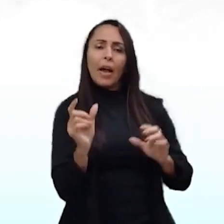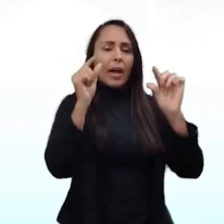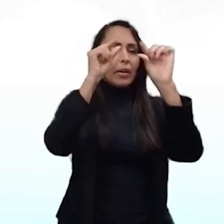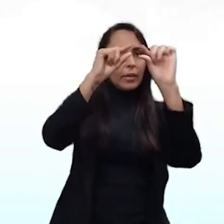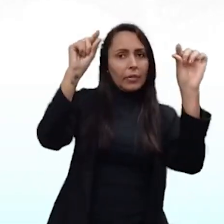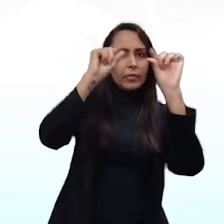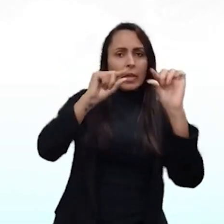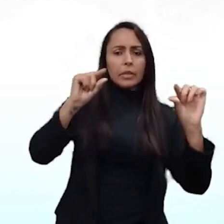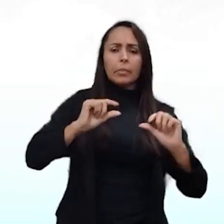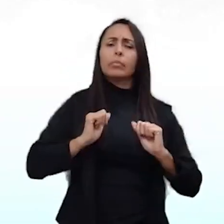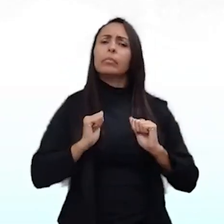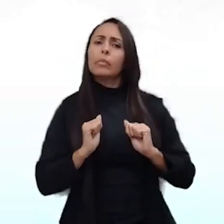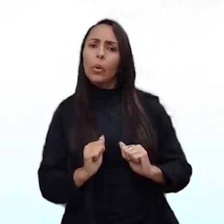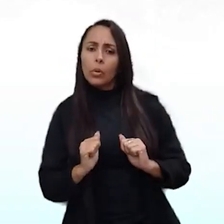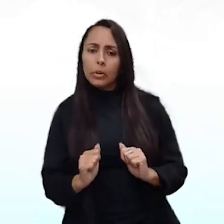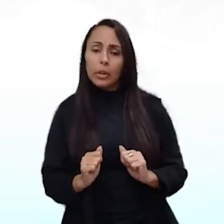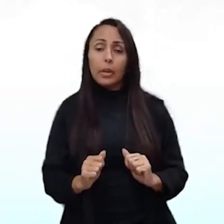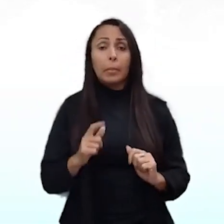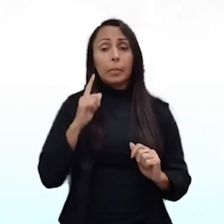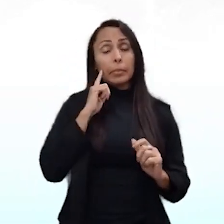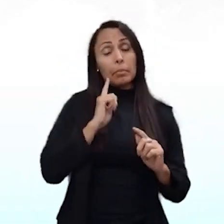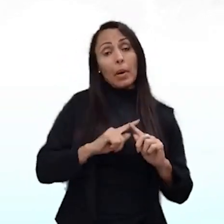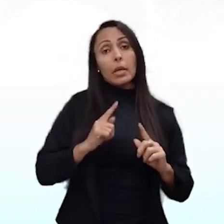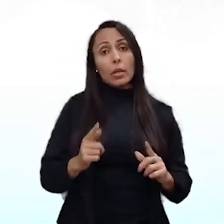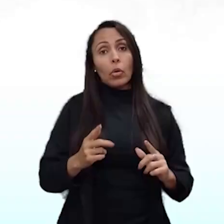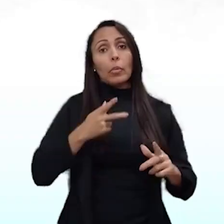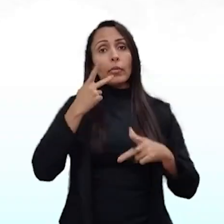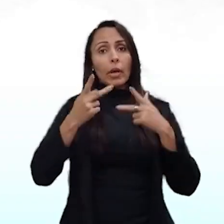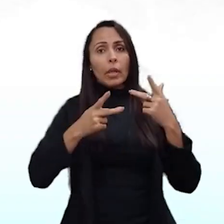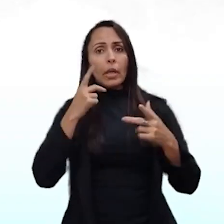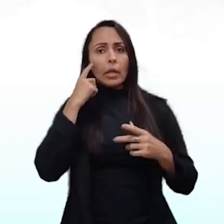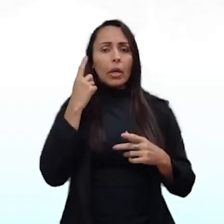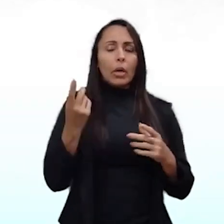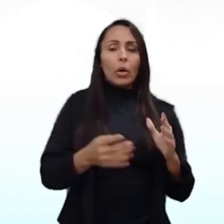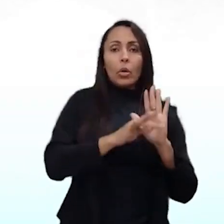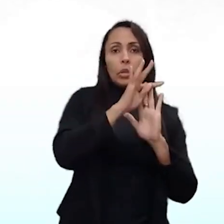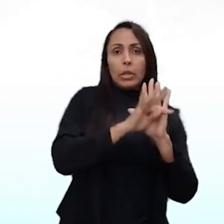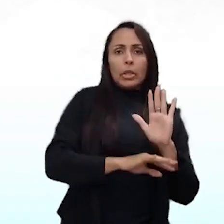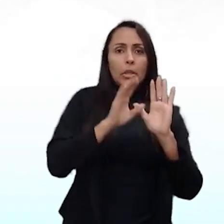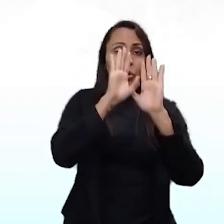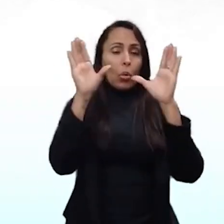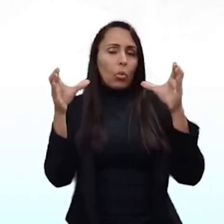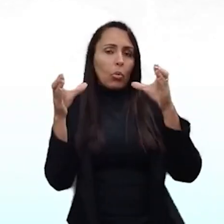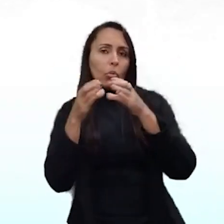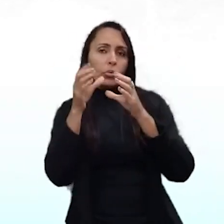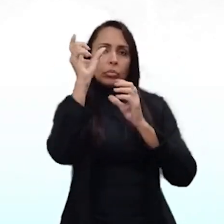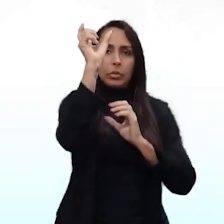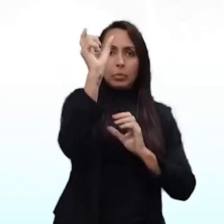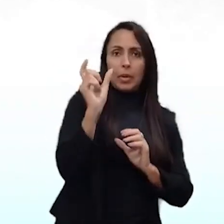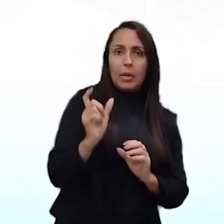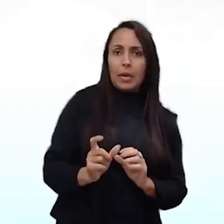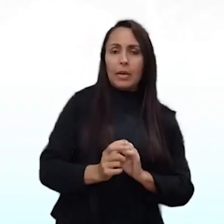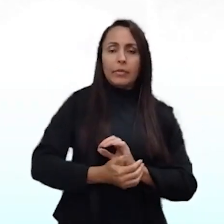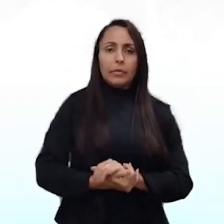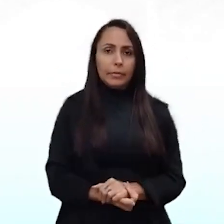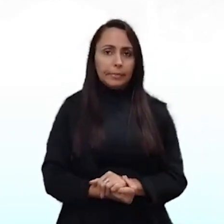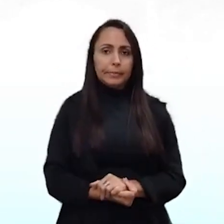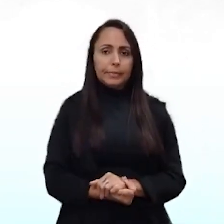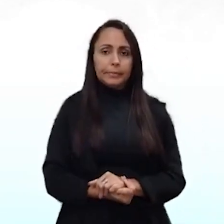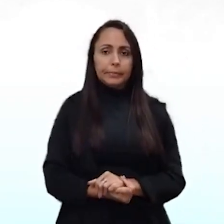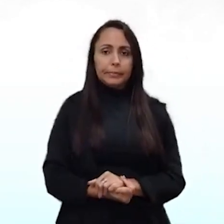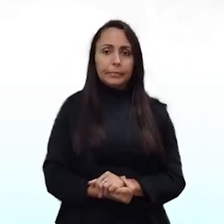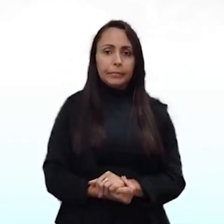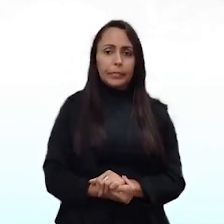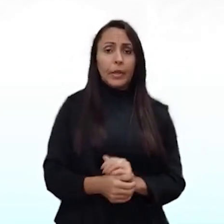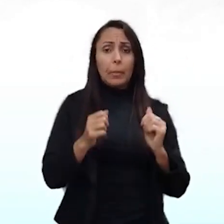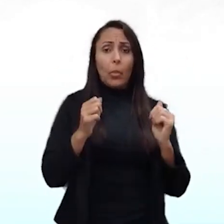completo. Pode, mas é como eu falei, o texto não é apenas um conjunto de palavras, não é? Conjunto de frases.